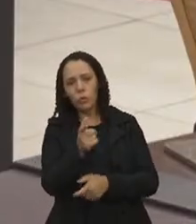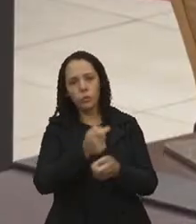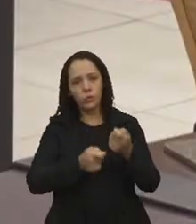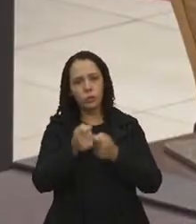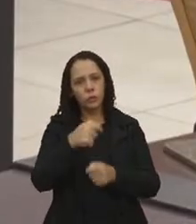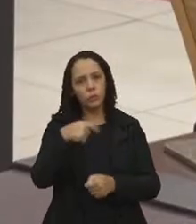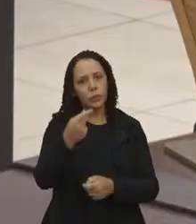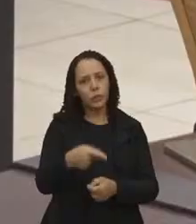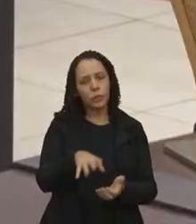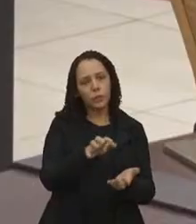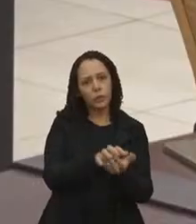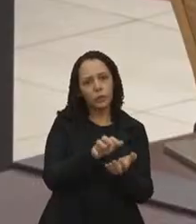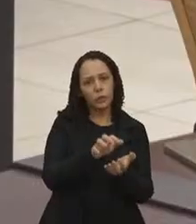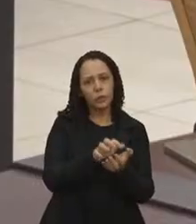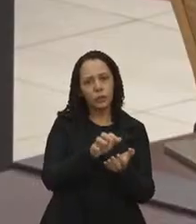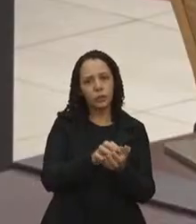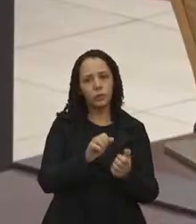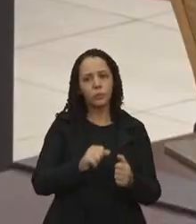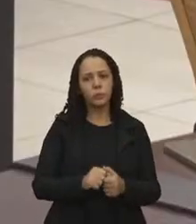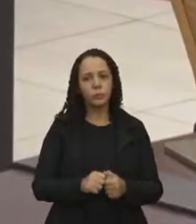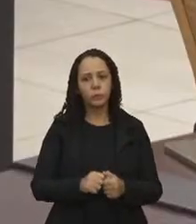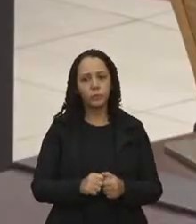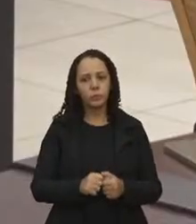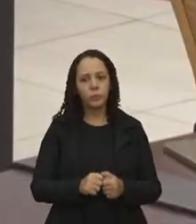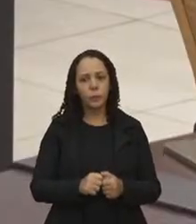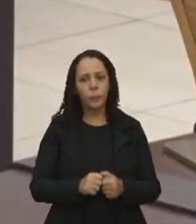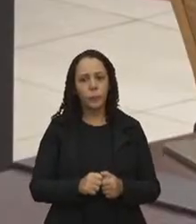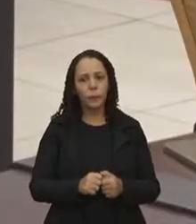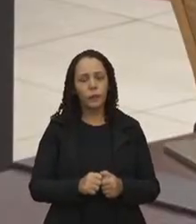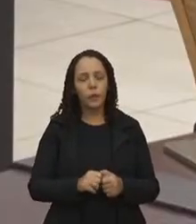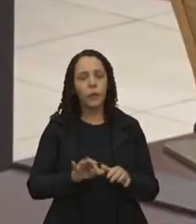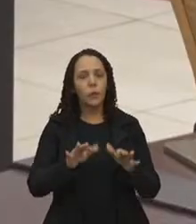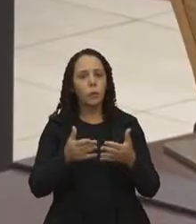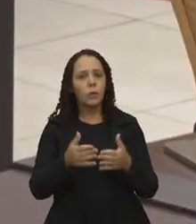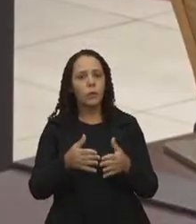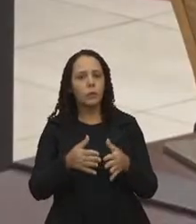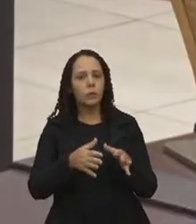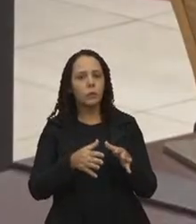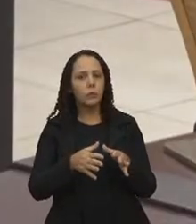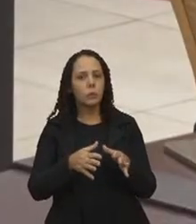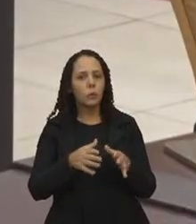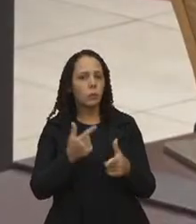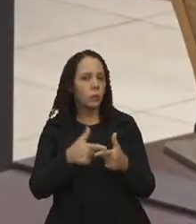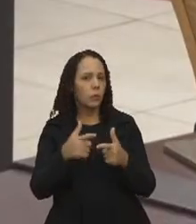Jacareí, vencida aí todas essas questões de estrutura, do número de docentes e por aí vai.